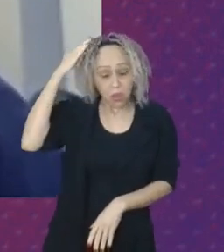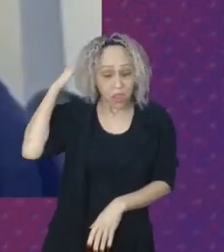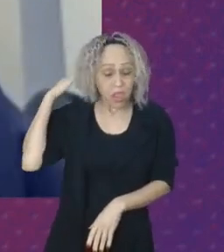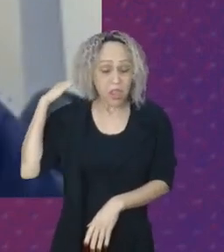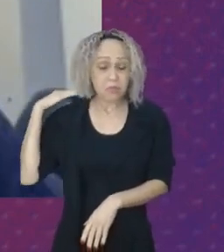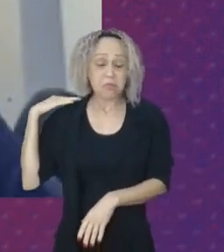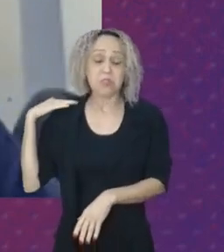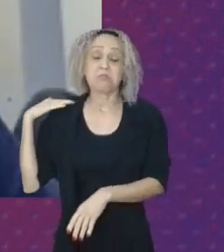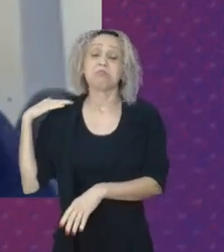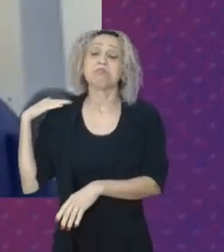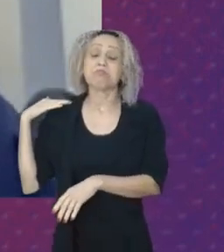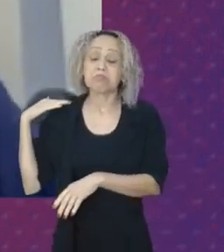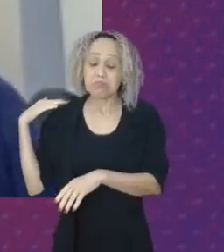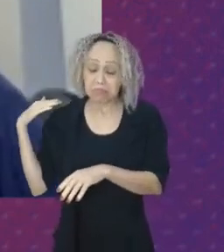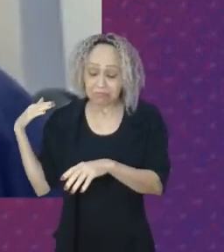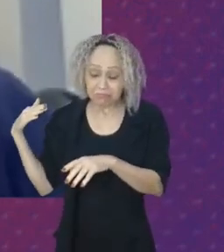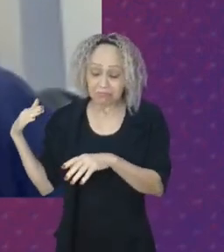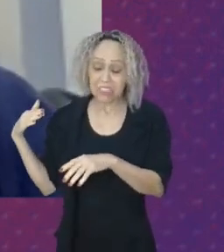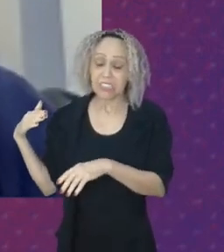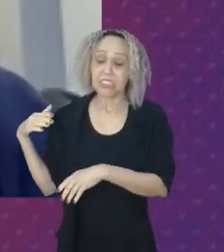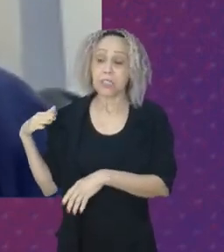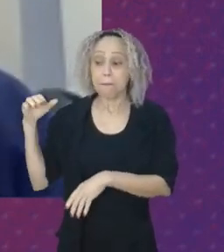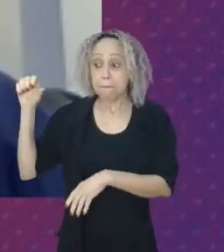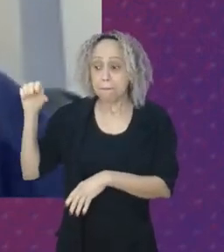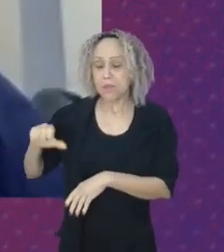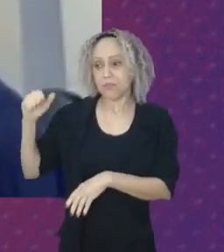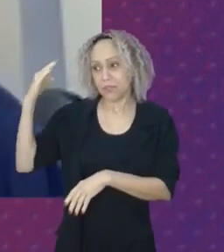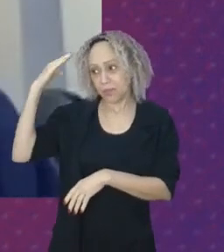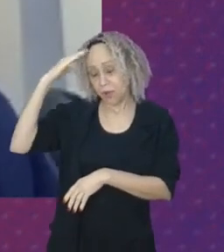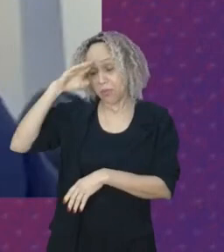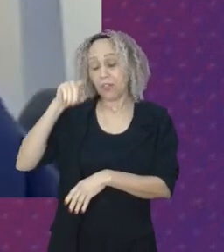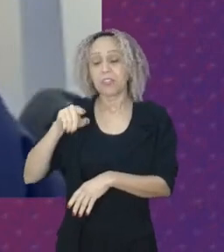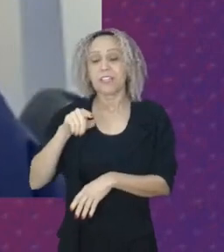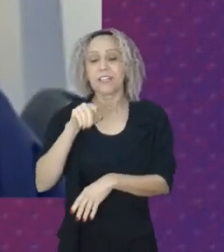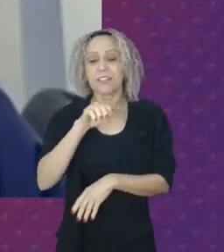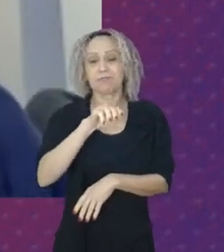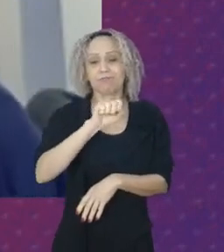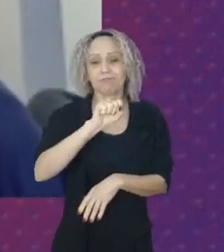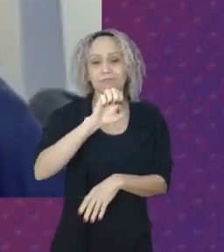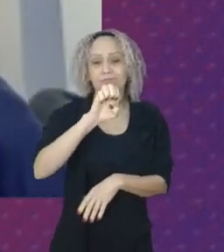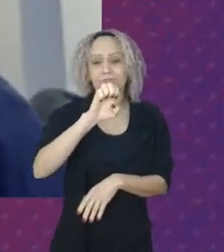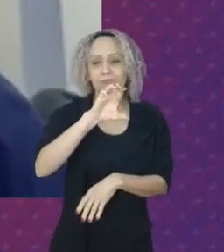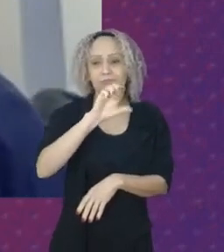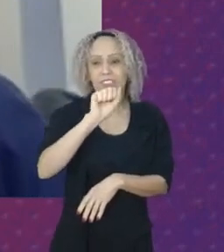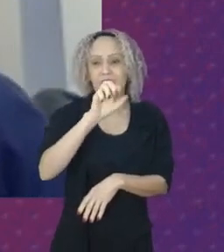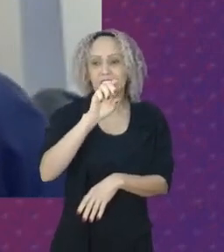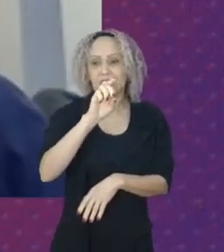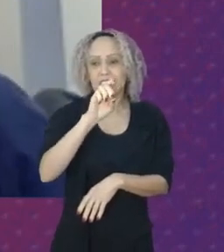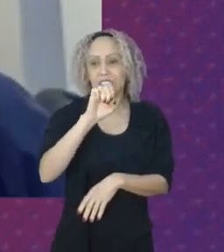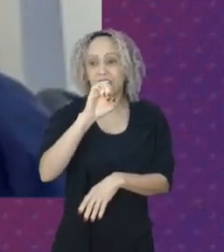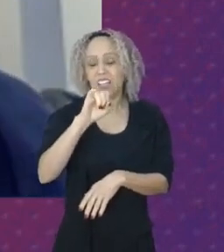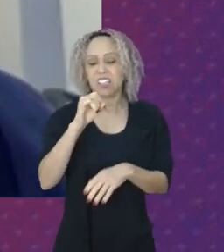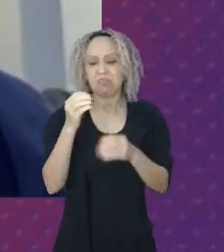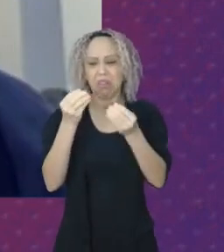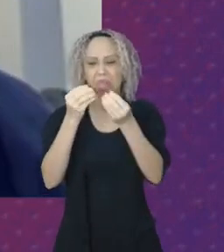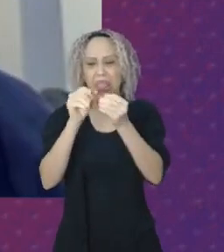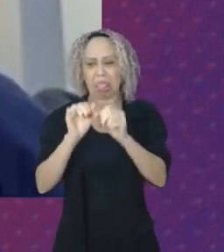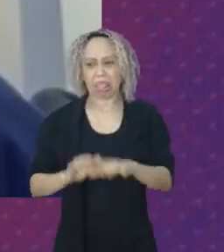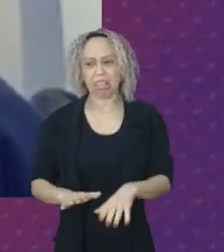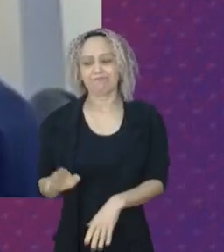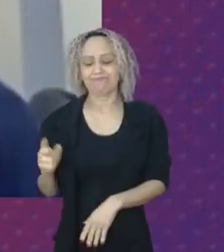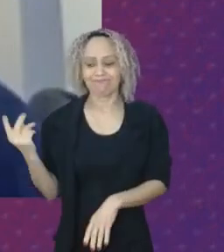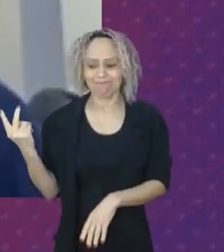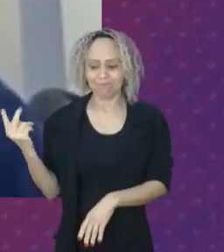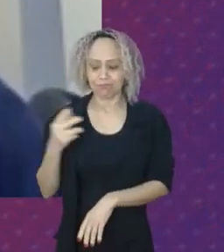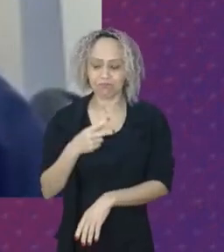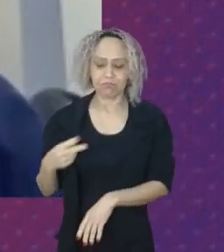avançou na implementação da Lei 10.639, que insere história e cultura dos africanos e dos